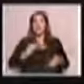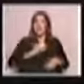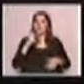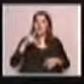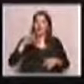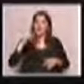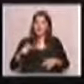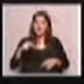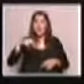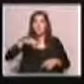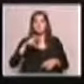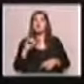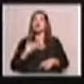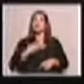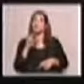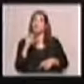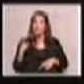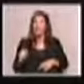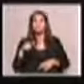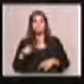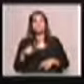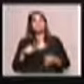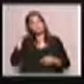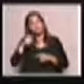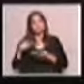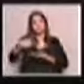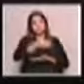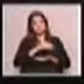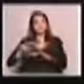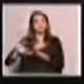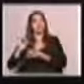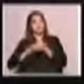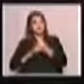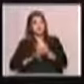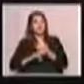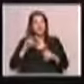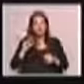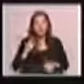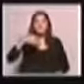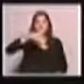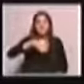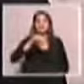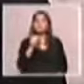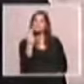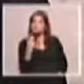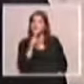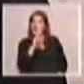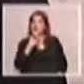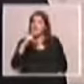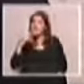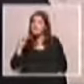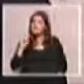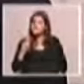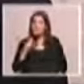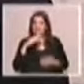RTP, reverte a favor da Associação Portuguesa de Psoríase e chama-se precisamente Psoríase. Contagioso é o riso. É o riso. Não